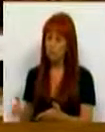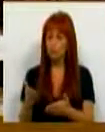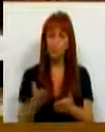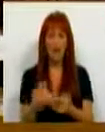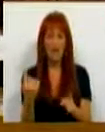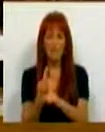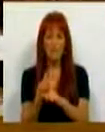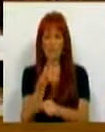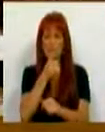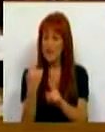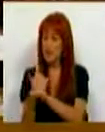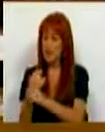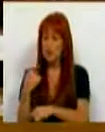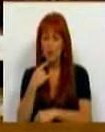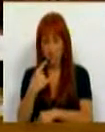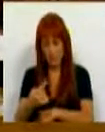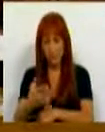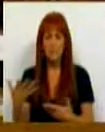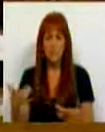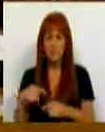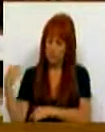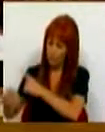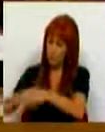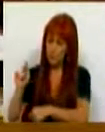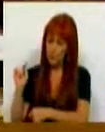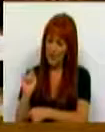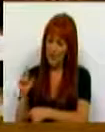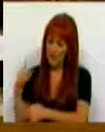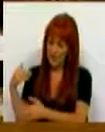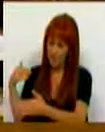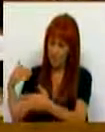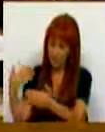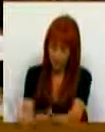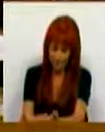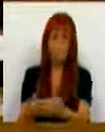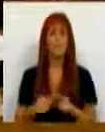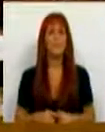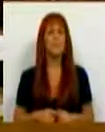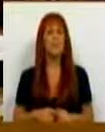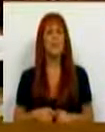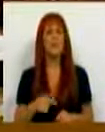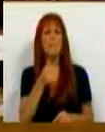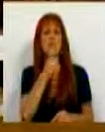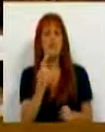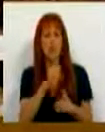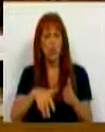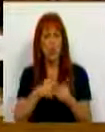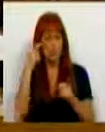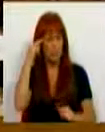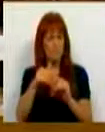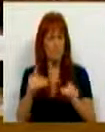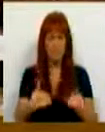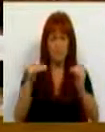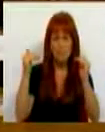apresentar várias das medidas que avançámos ao longo destes últimos 6 meses. Medidas num programa